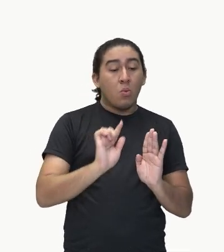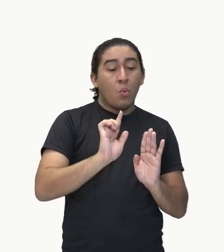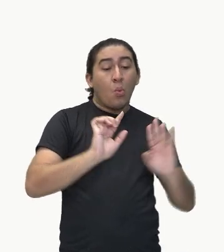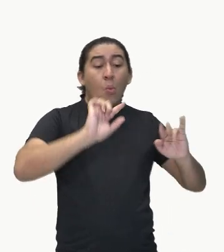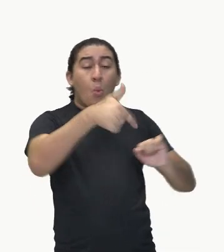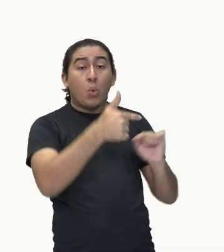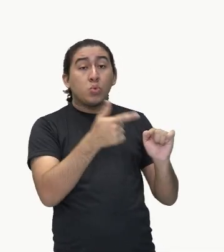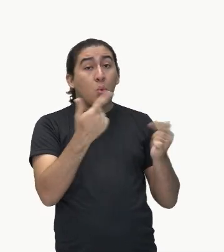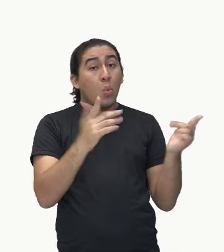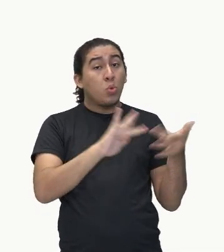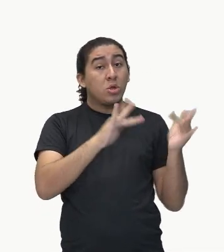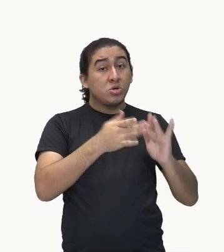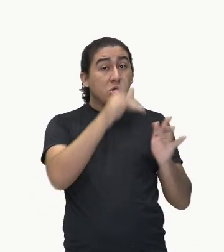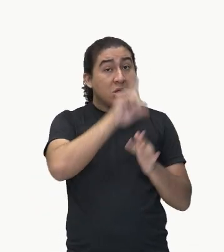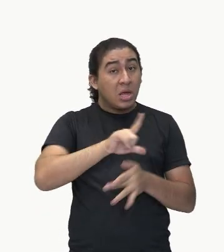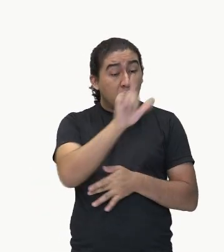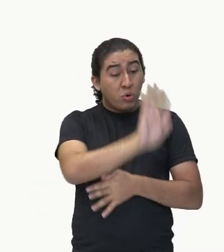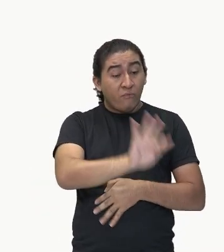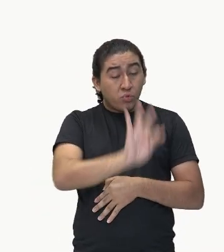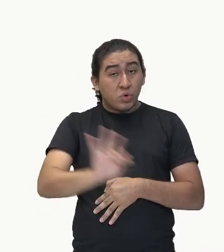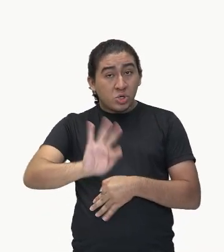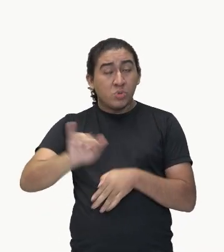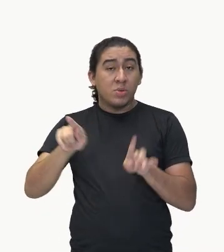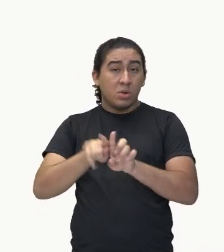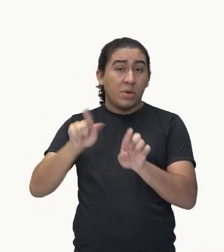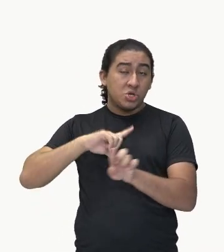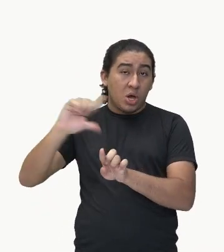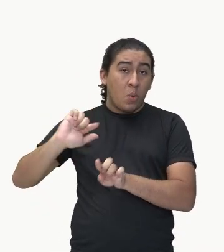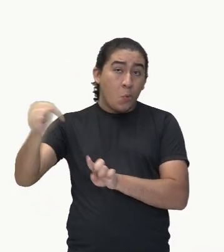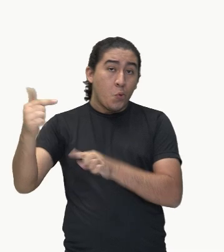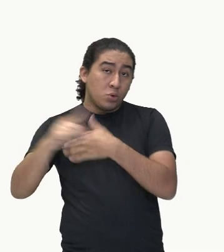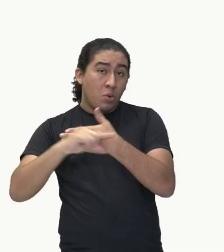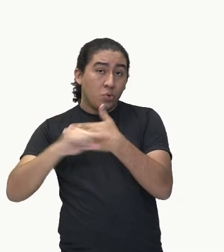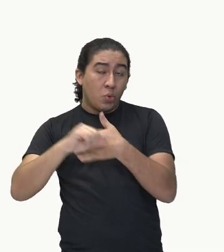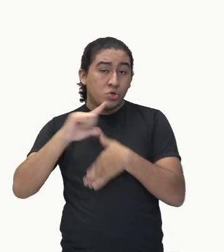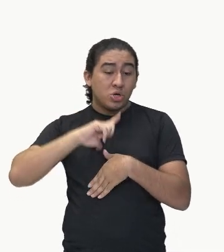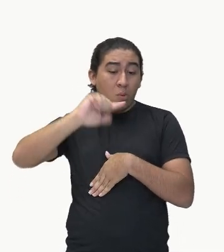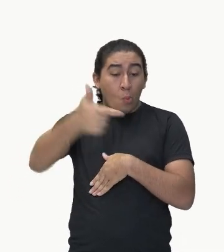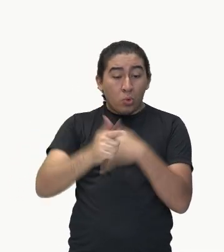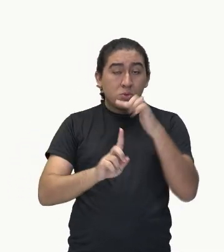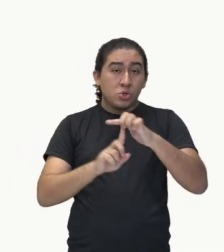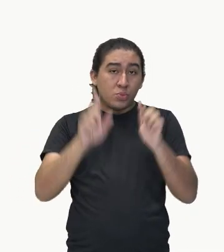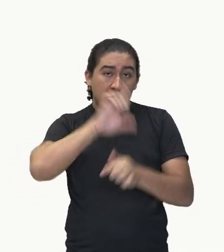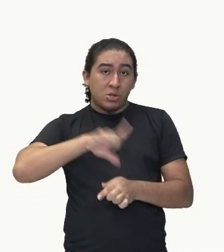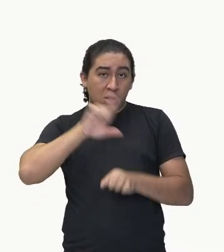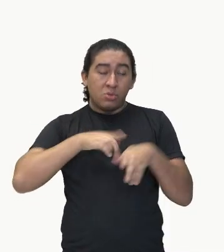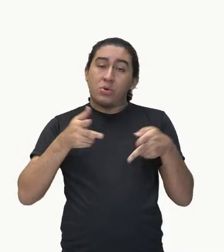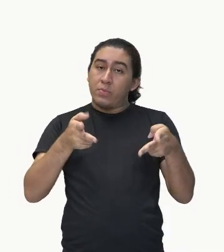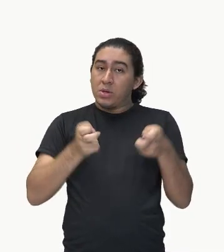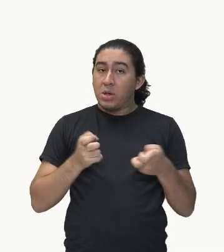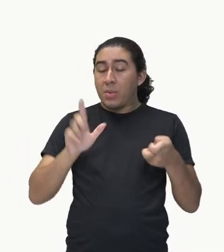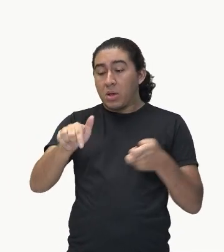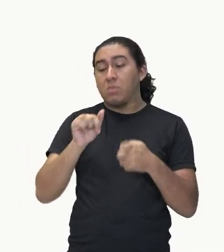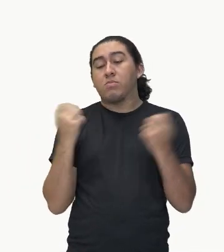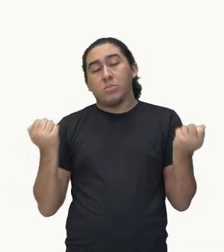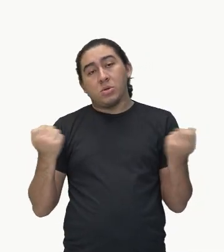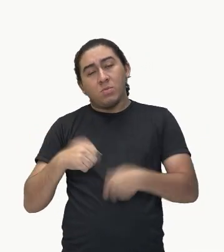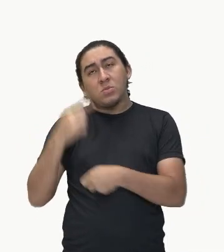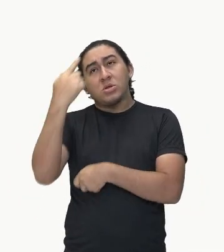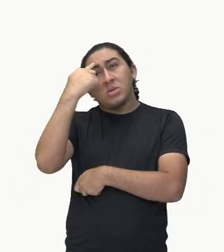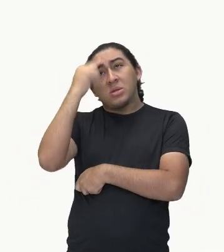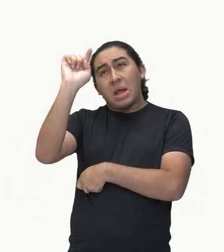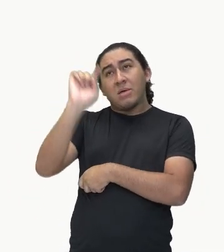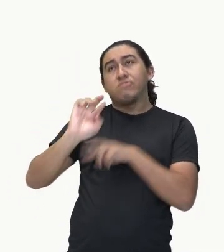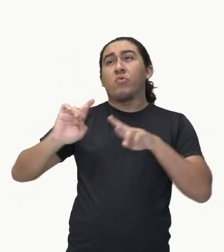há outro que se considerava um poeta clássico. Então vejam, ele conseguia transitar entre os estilos. É como